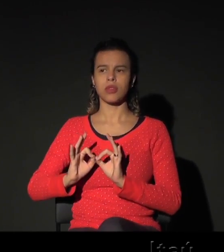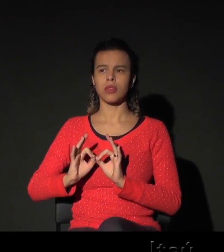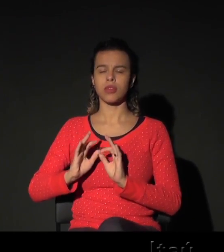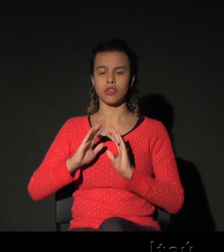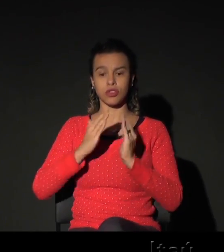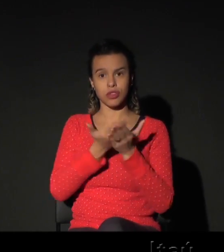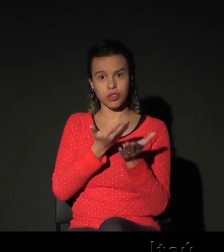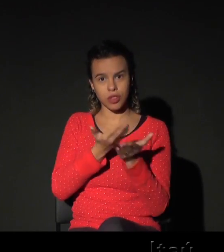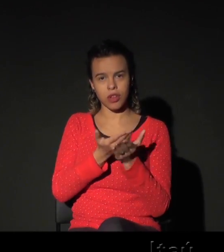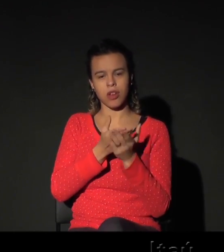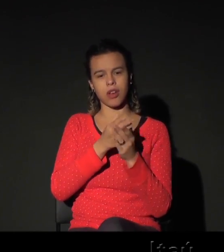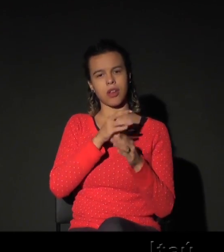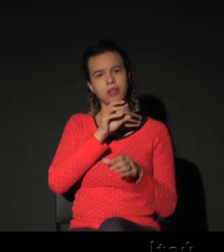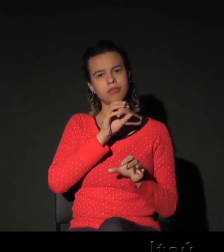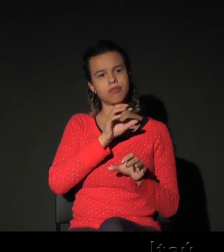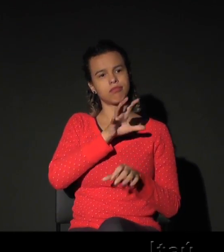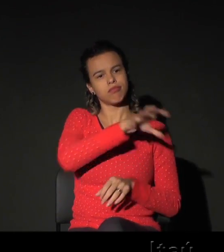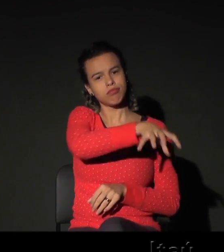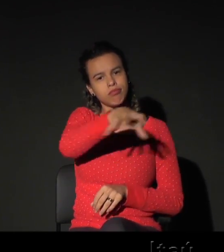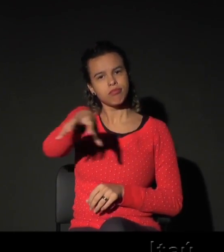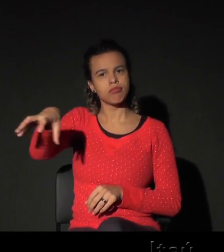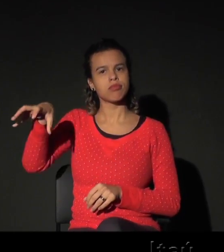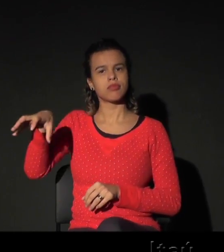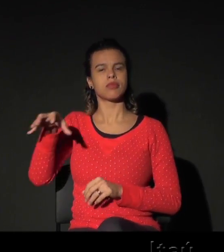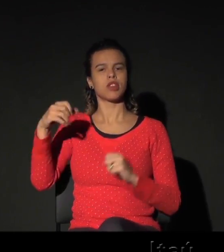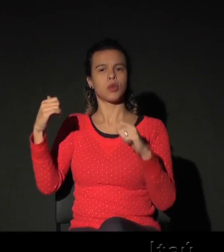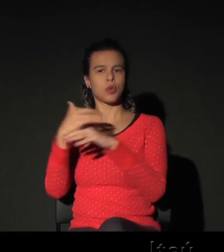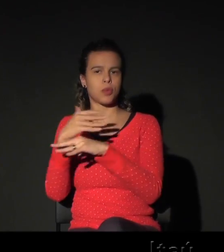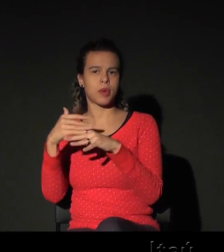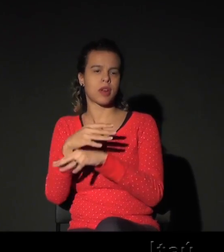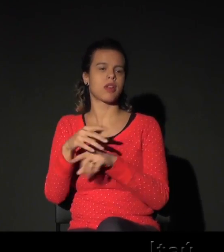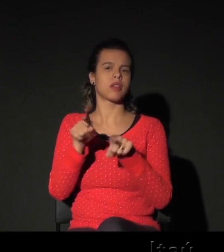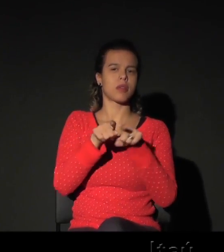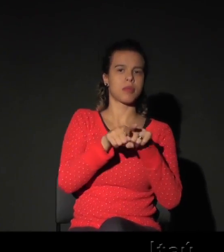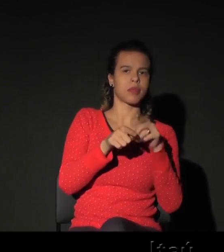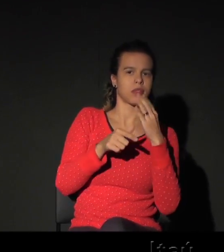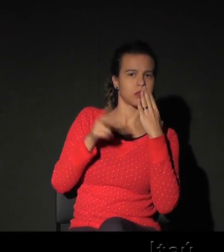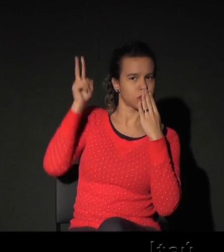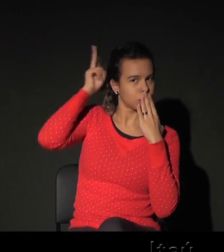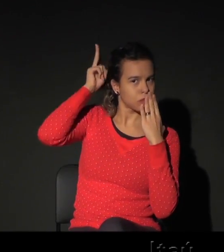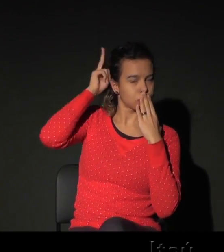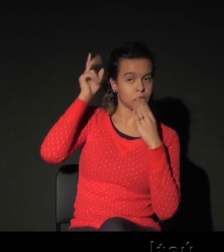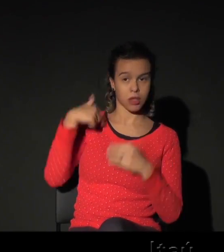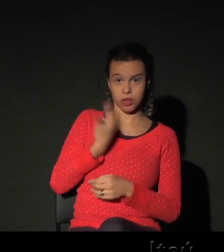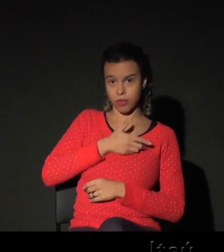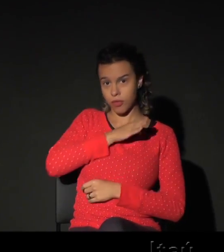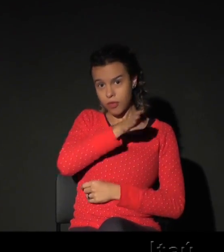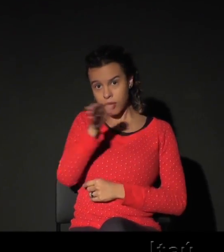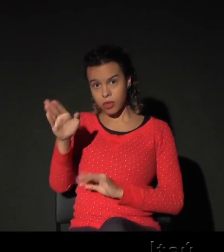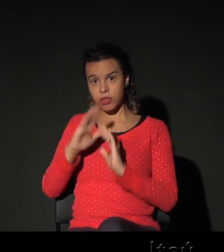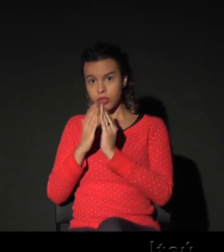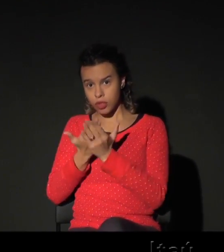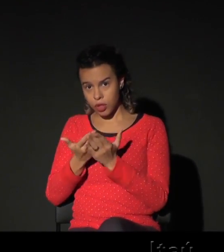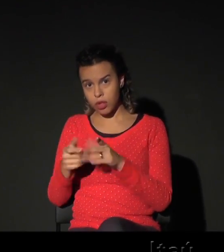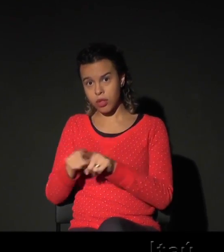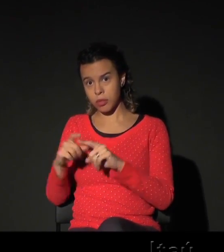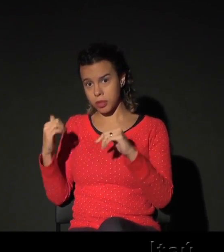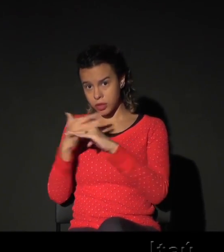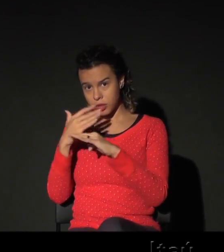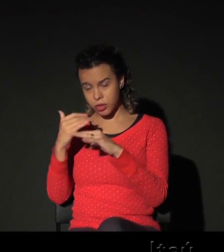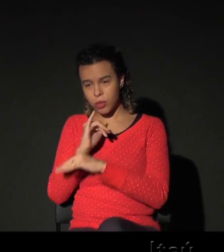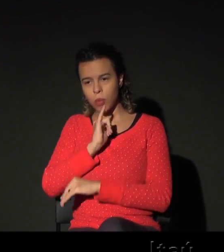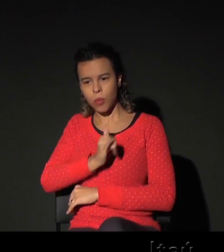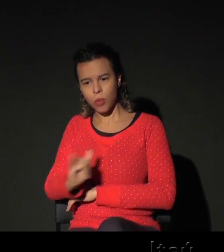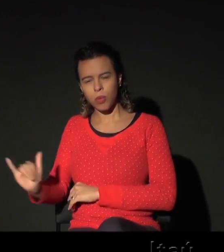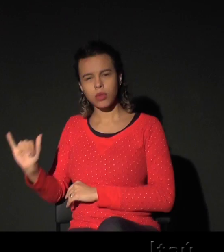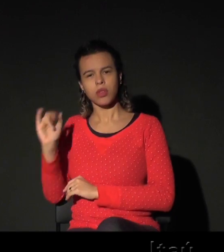para as escolas indígenas para as escolas urbanas porque nós vamos às escolas também urbanas e contar